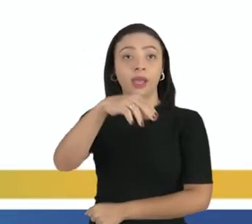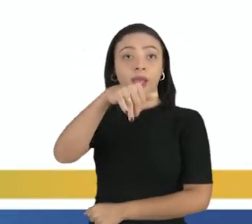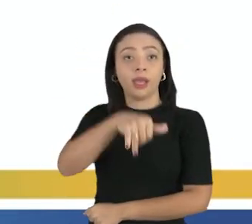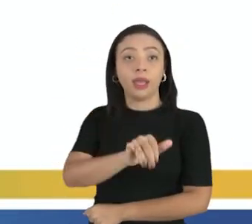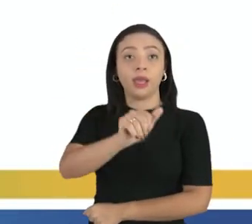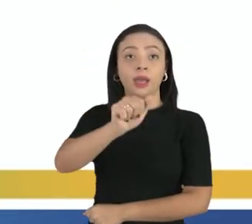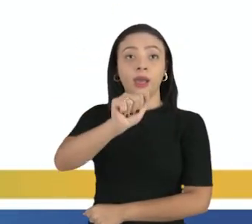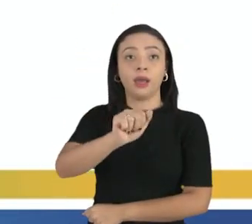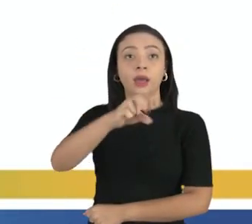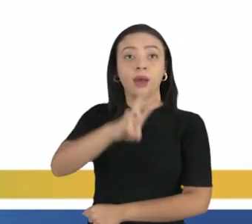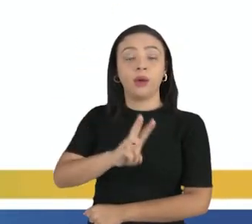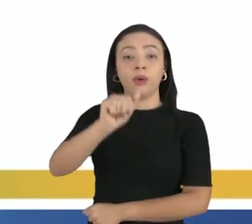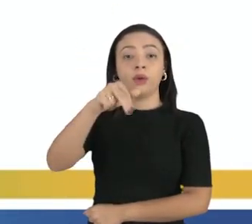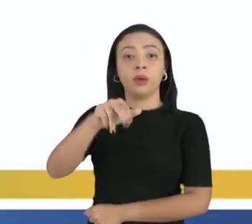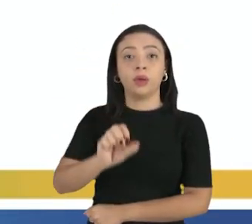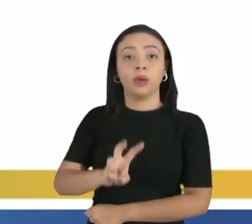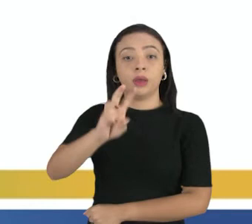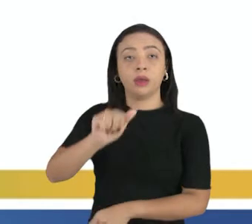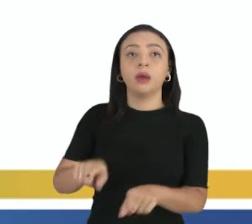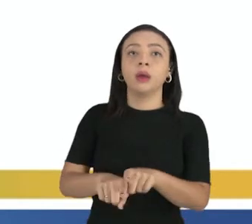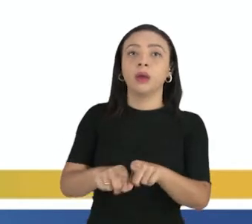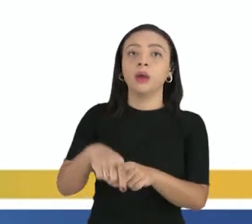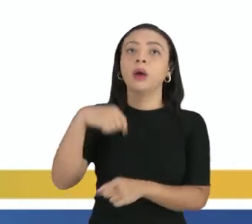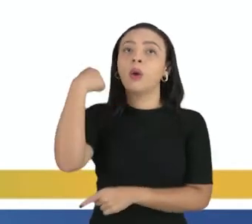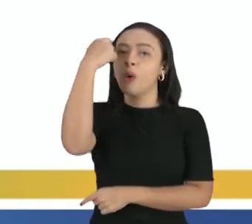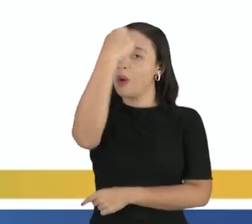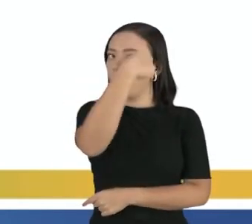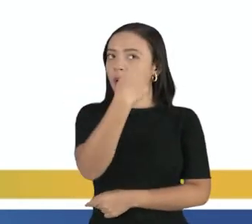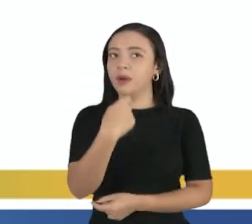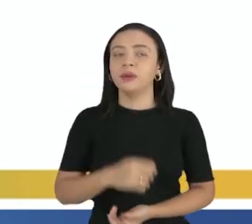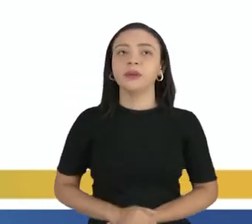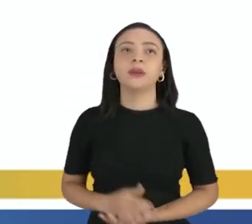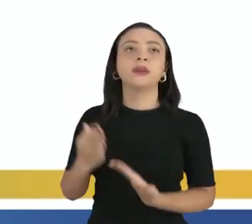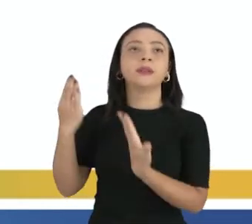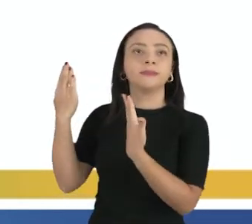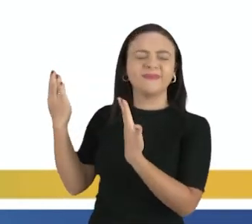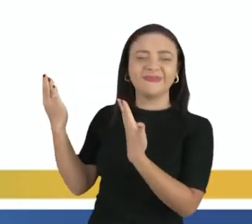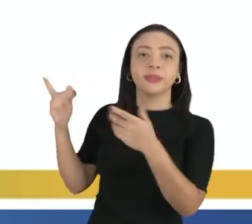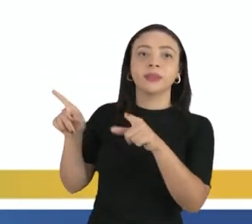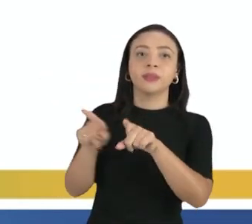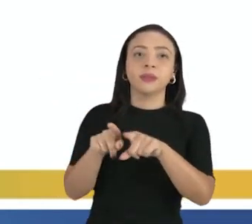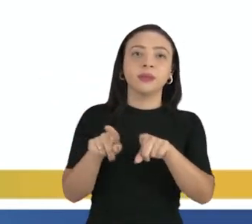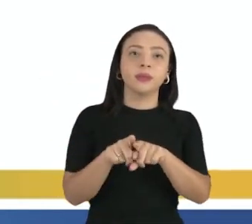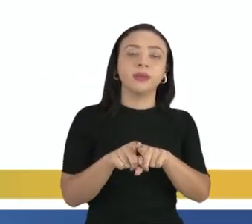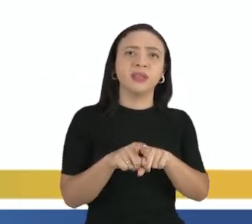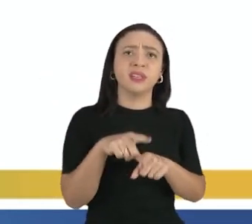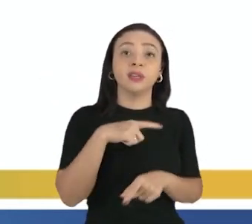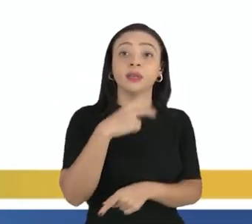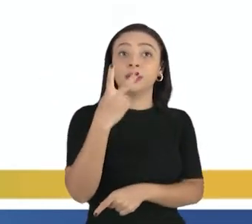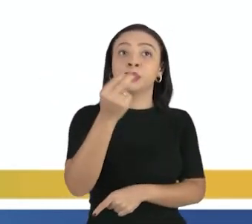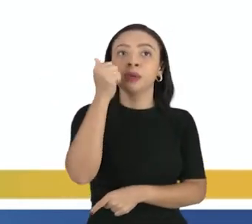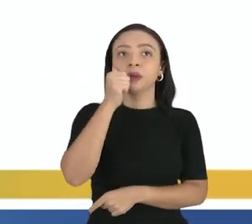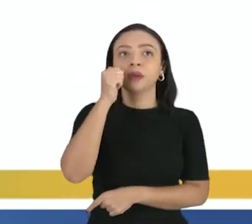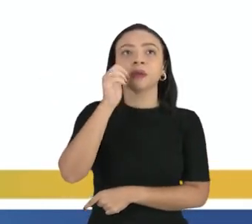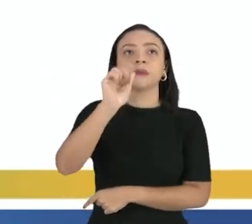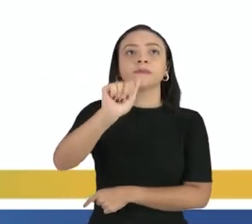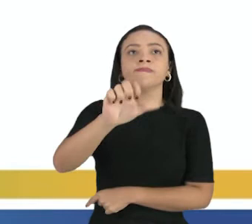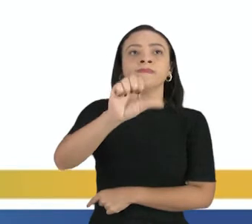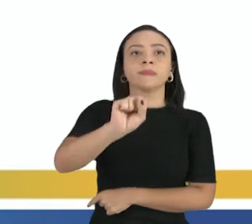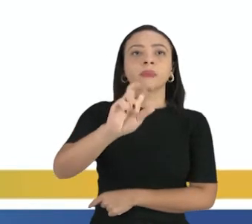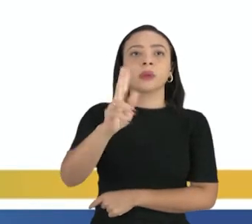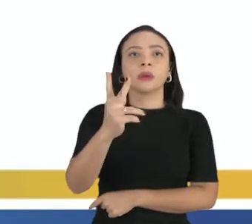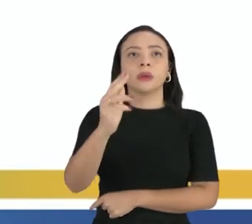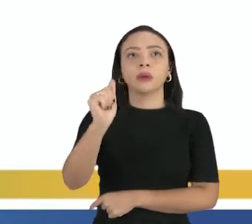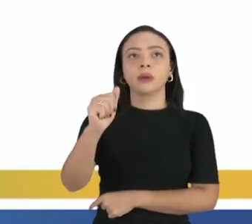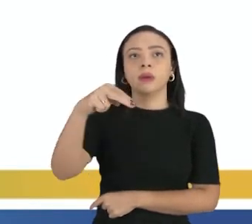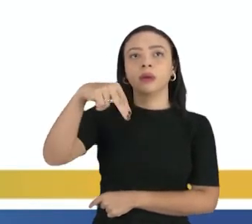de rosto, certo, gente? Aqui nós temos duas mulheres axanincas também,